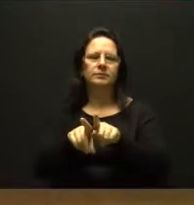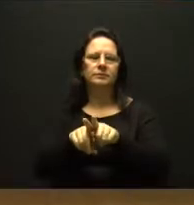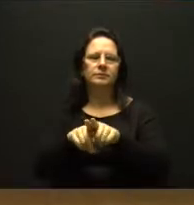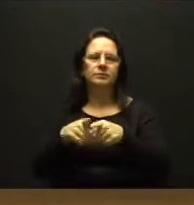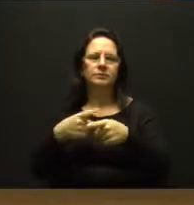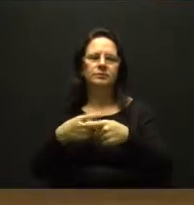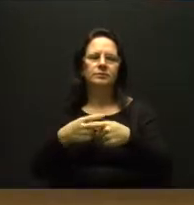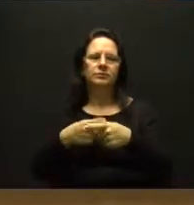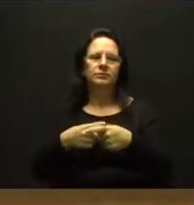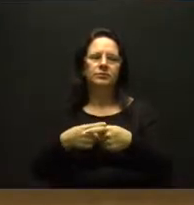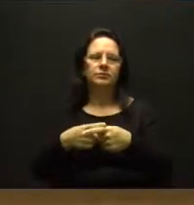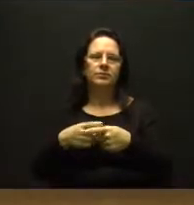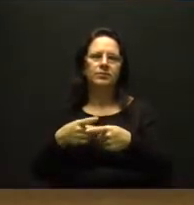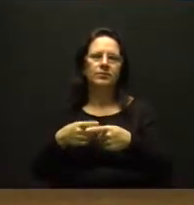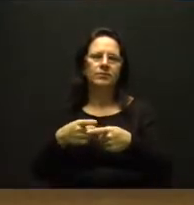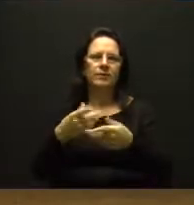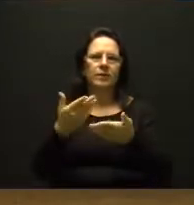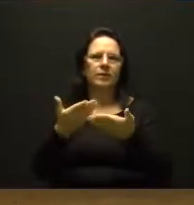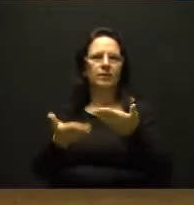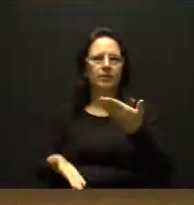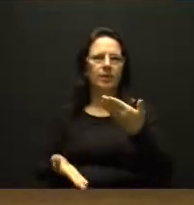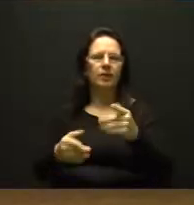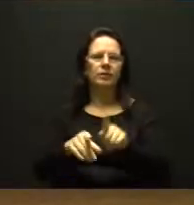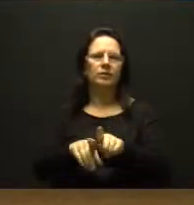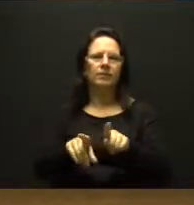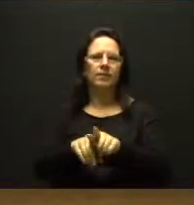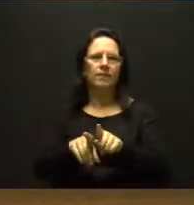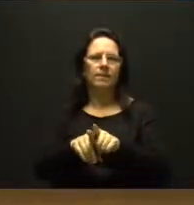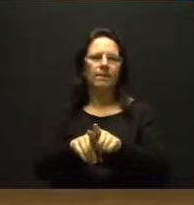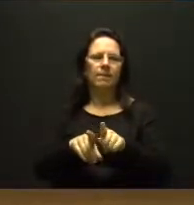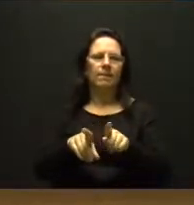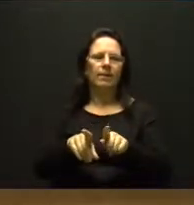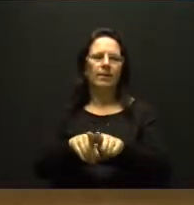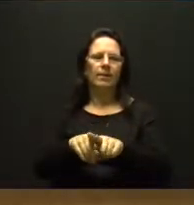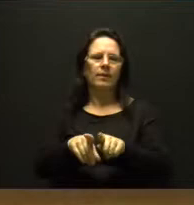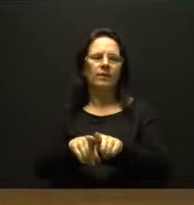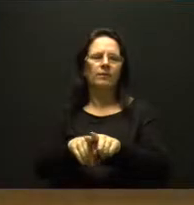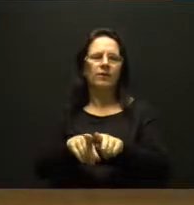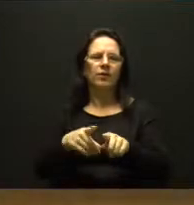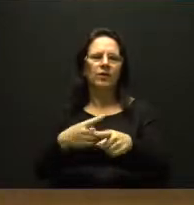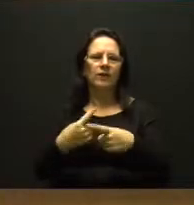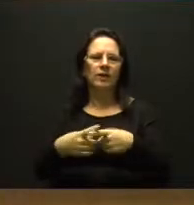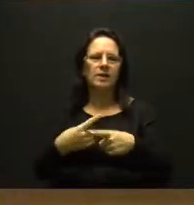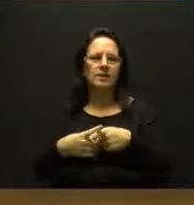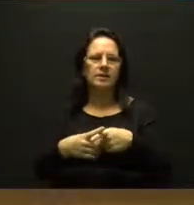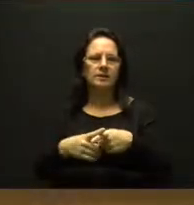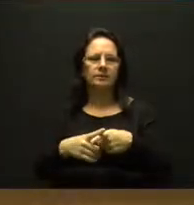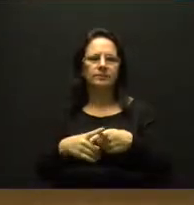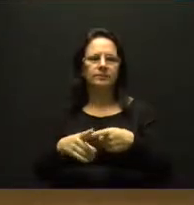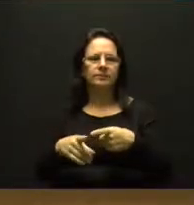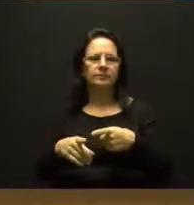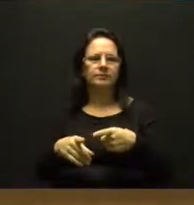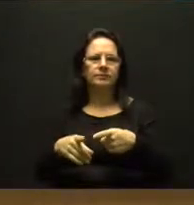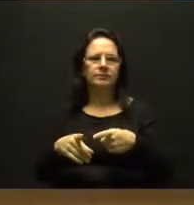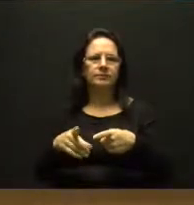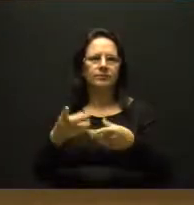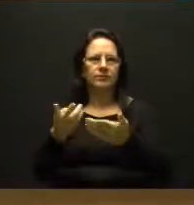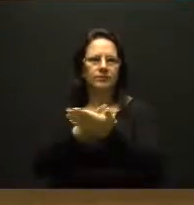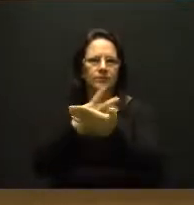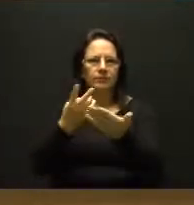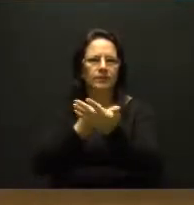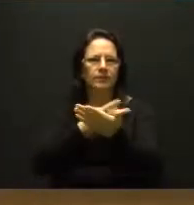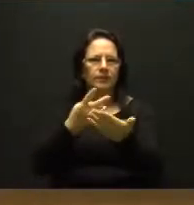prejudicada é o apelo que eu faço ao novo secretário é óbvio não irá utilizar aquilo que é errado não é isso